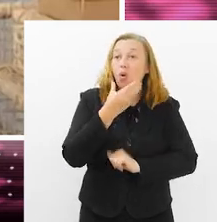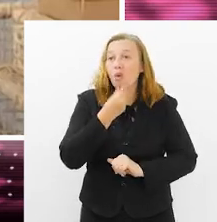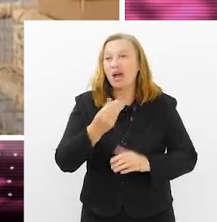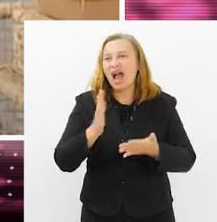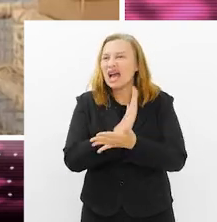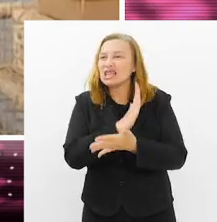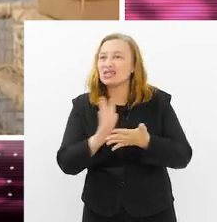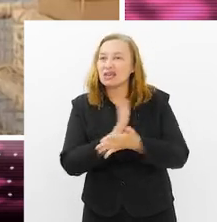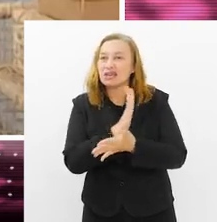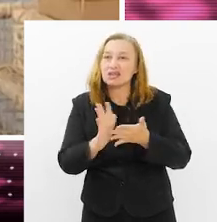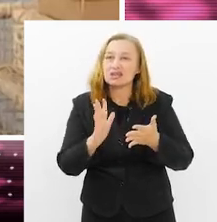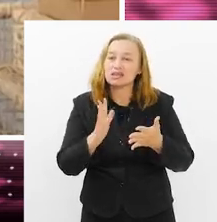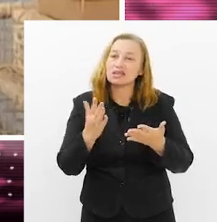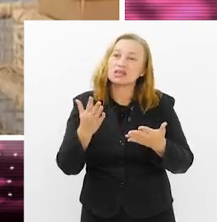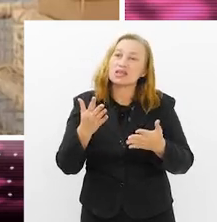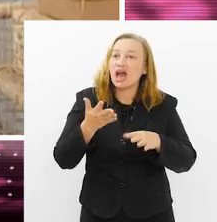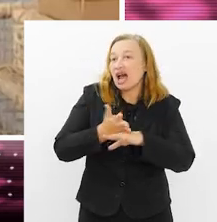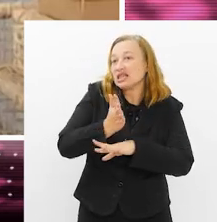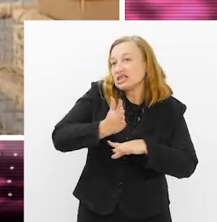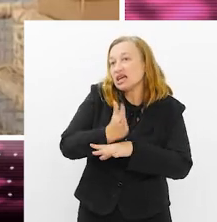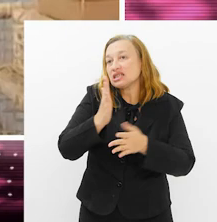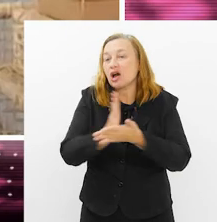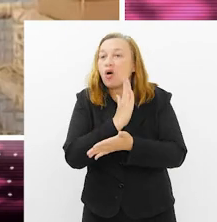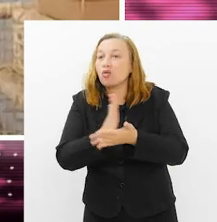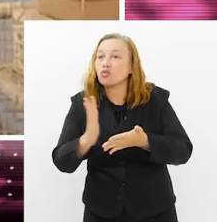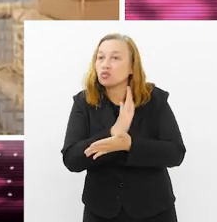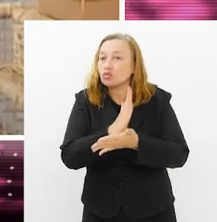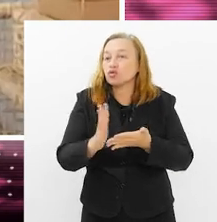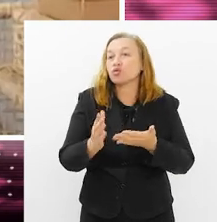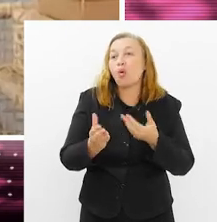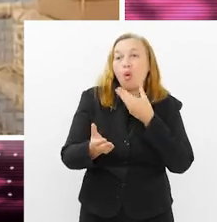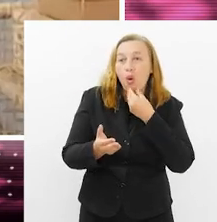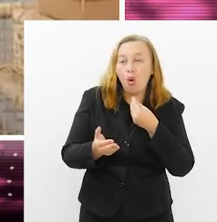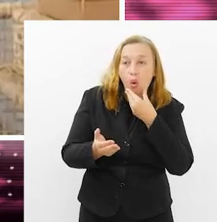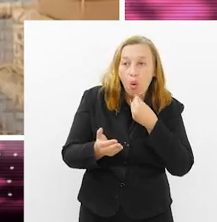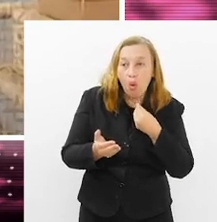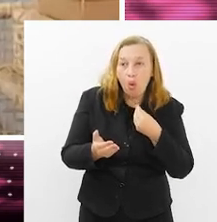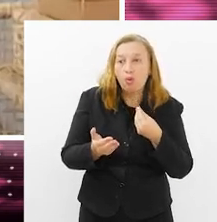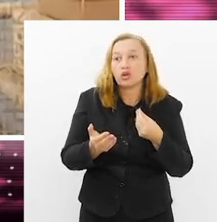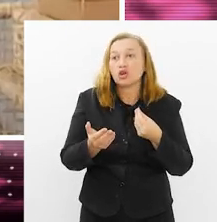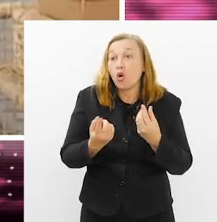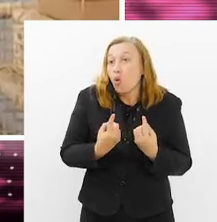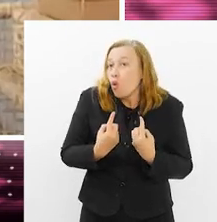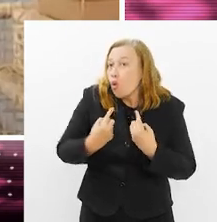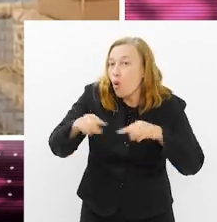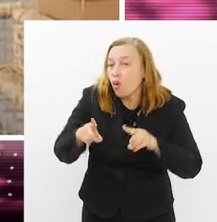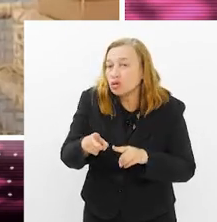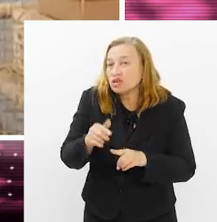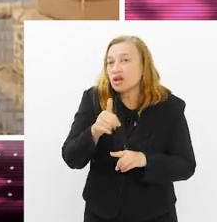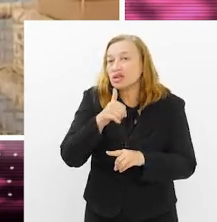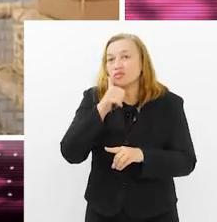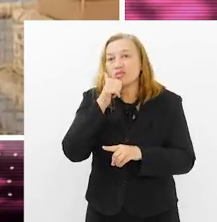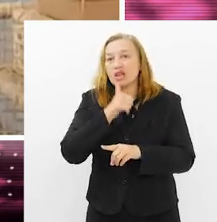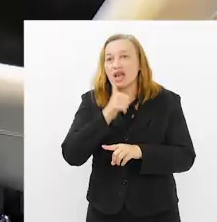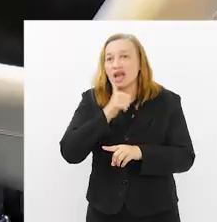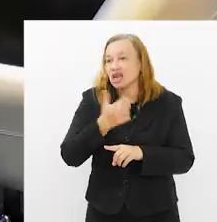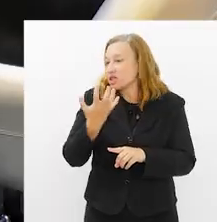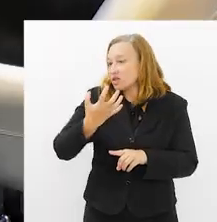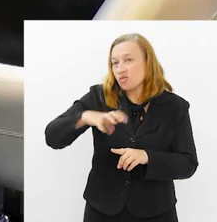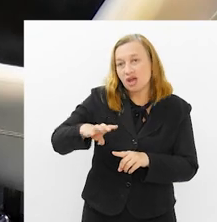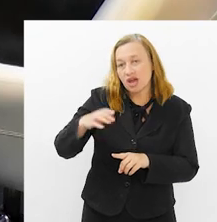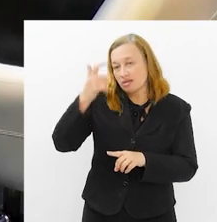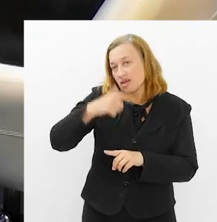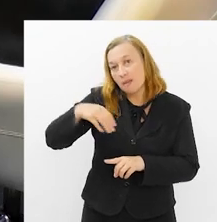acompanham. E às vezes aparecem uns haters, assim, do nada, geralmente homens, né? Atacando a